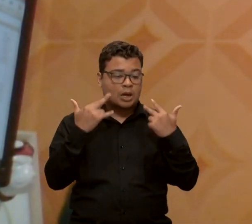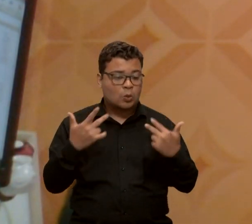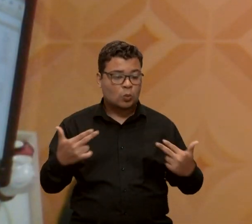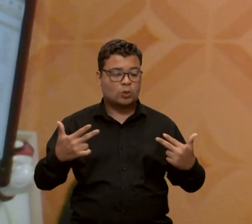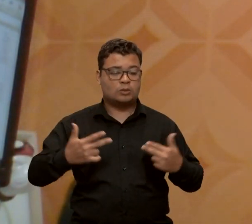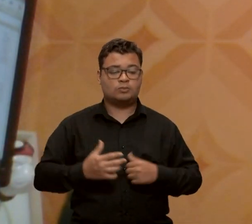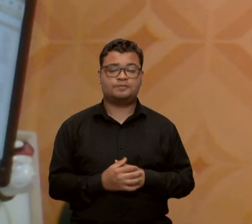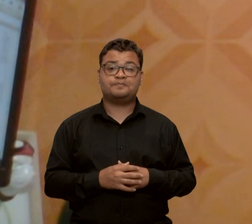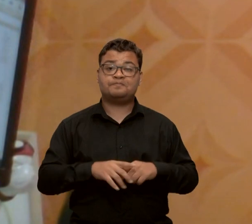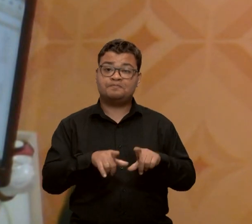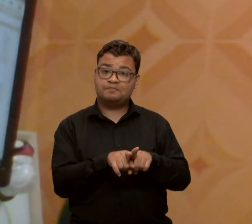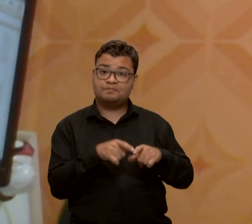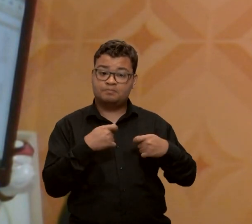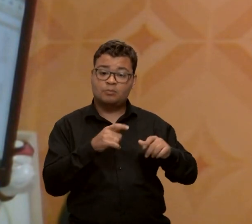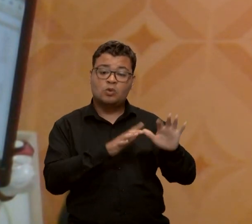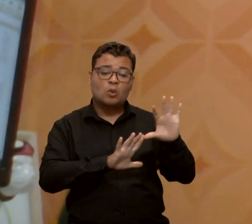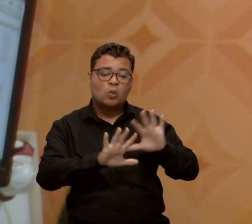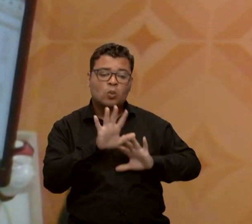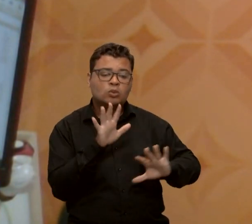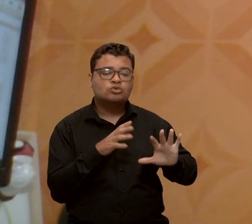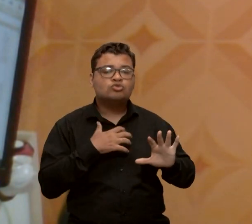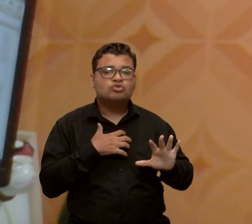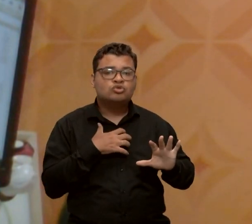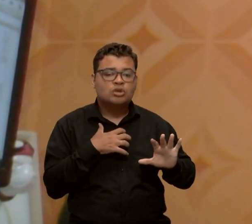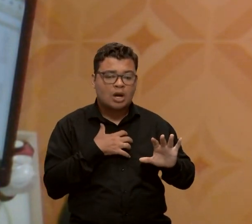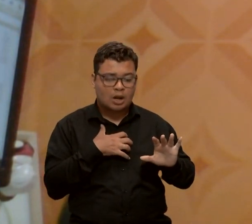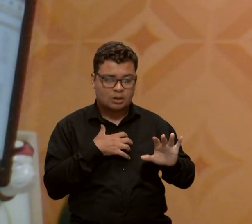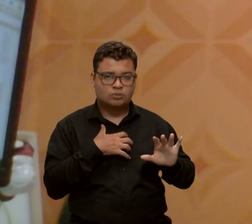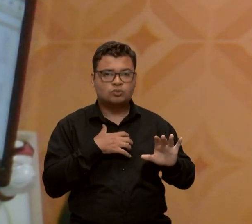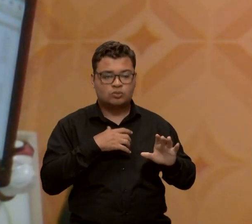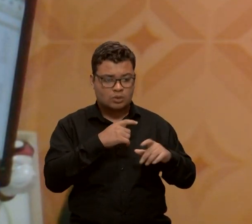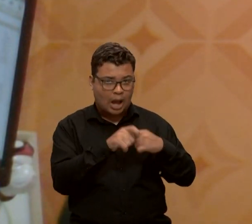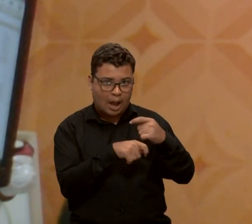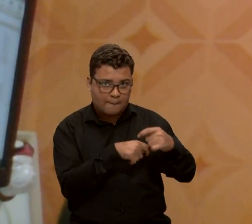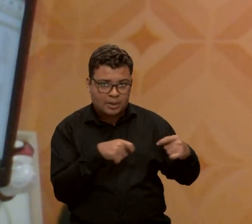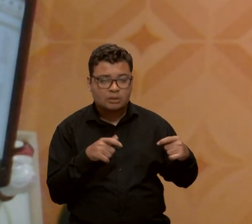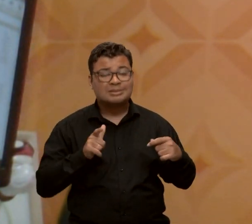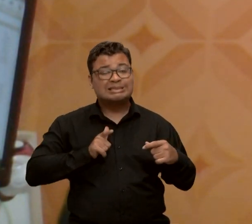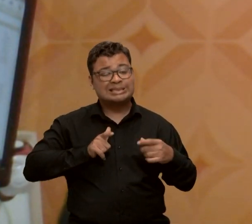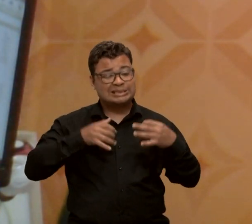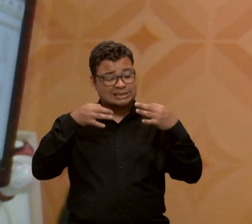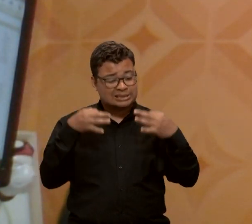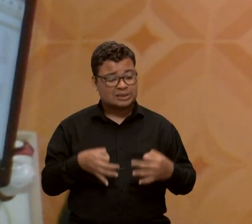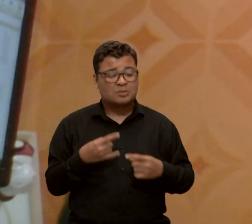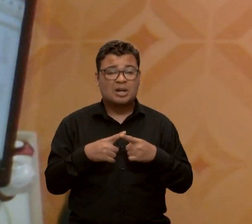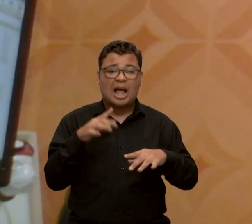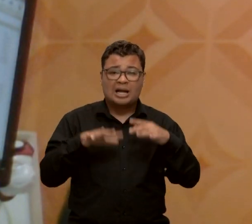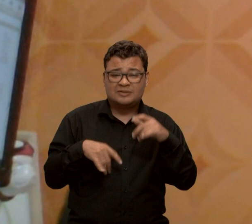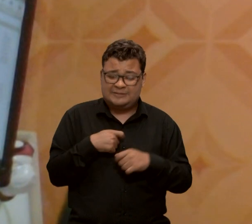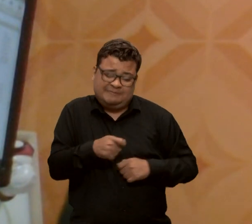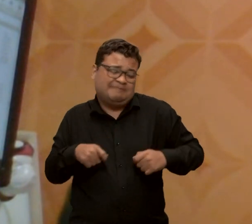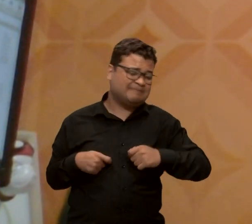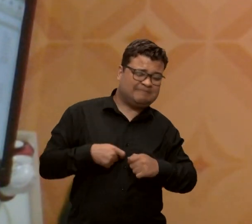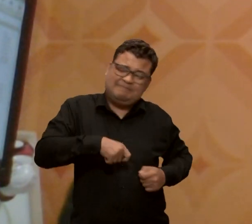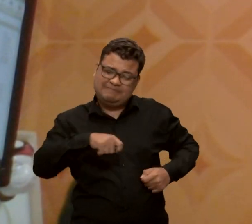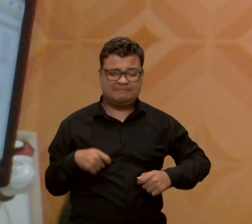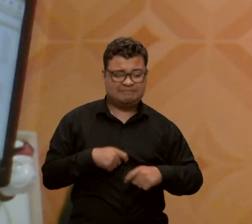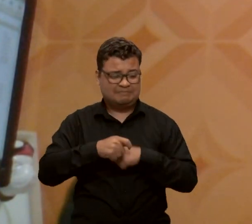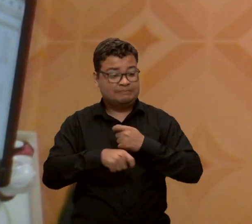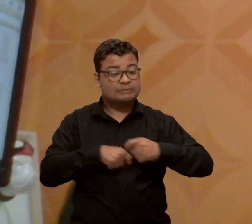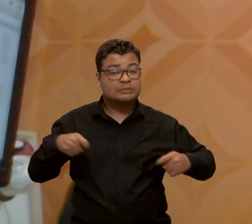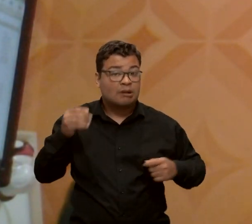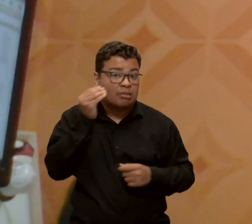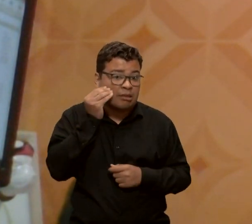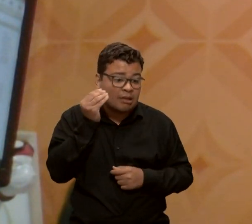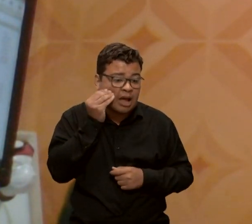na forma como você vai amarrar, porque existe uma forma correta. Às vezes o animal ele tenta sair dessa amarração e ele